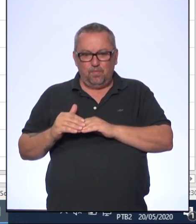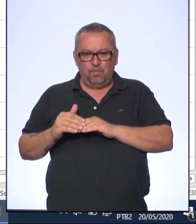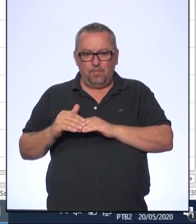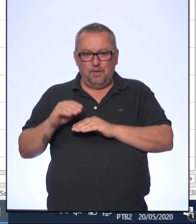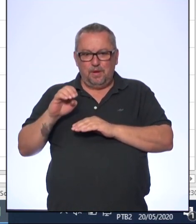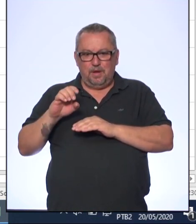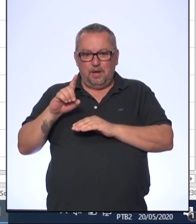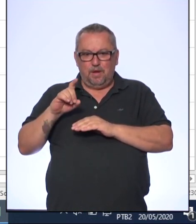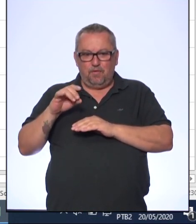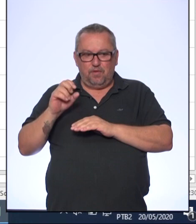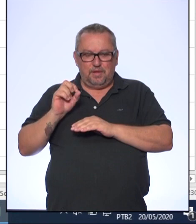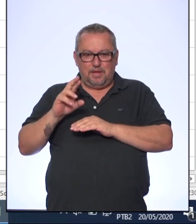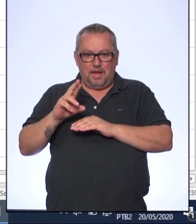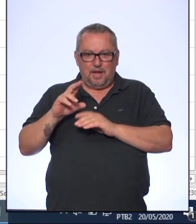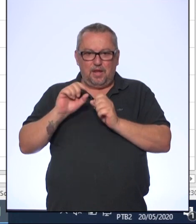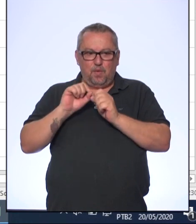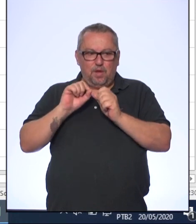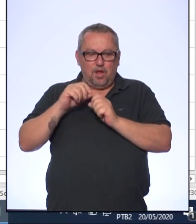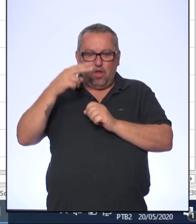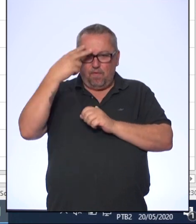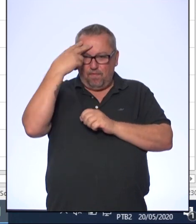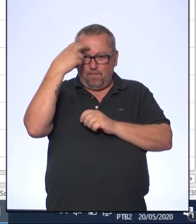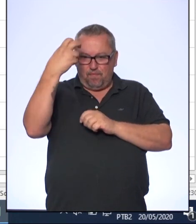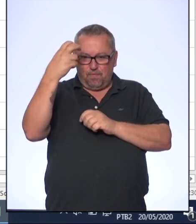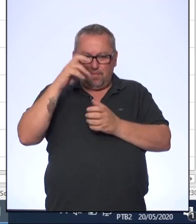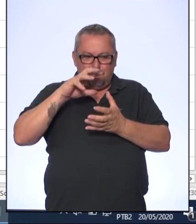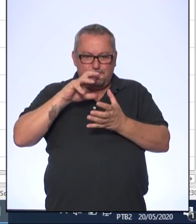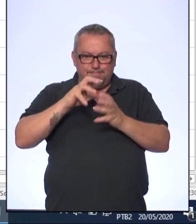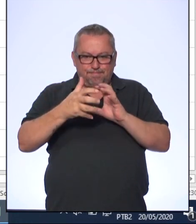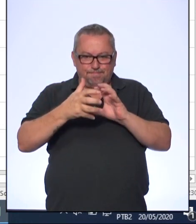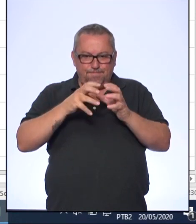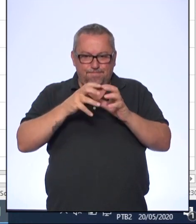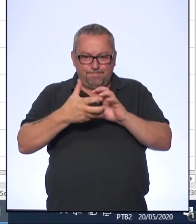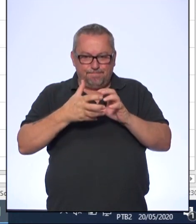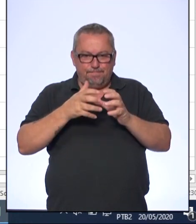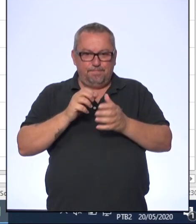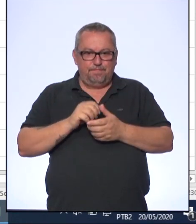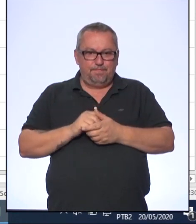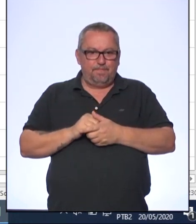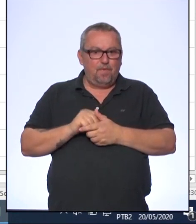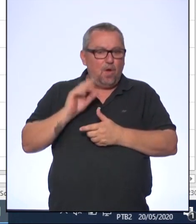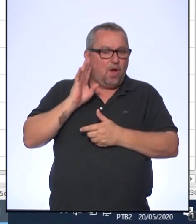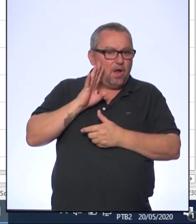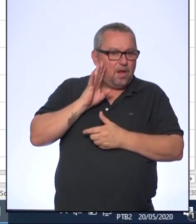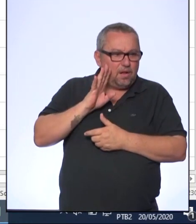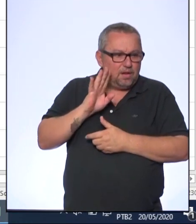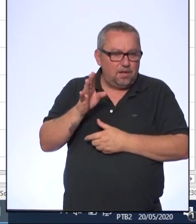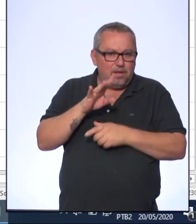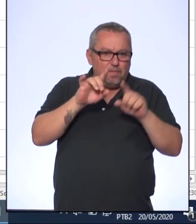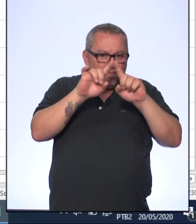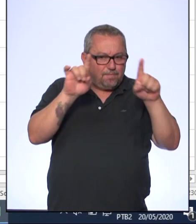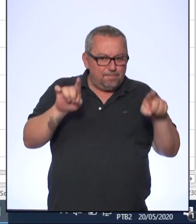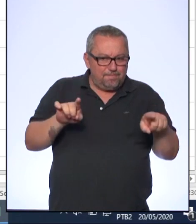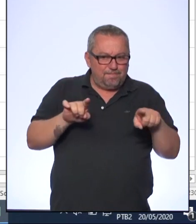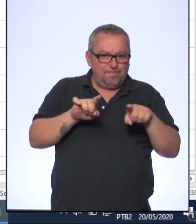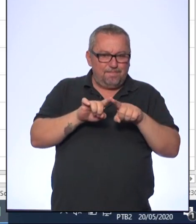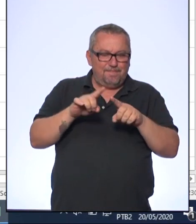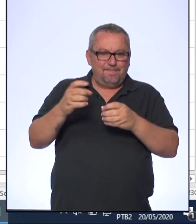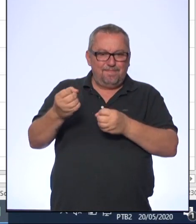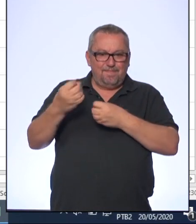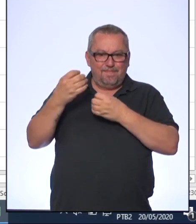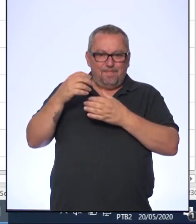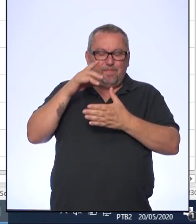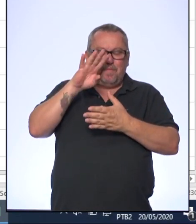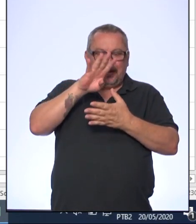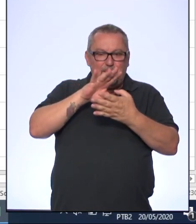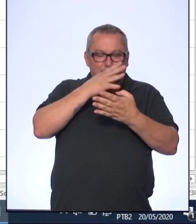editar, então. Eu quero formatar o quê? A célula. Eu clico aqui. Olha que legal que aparece. Aparece aqui para mim uma